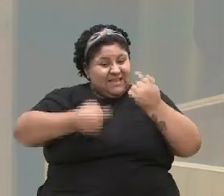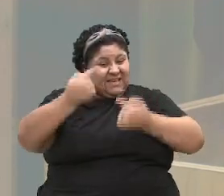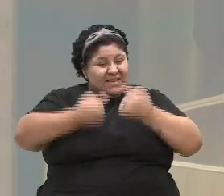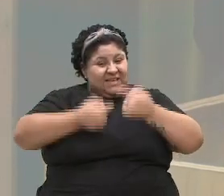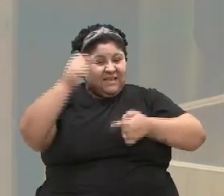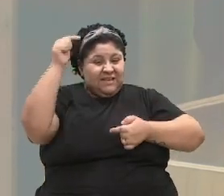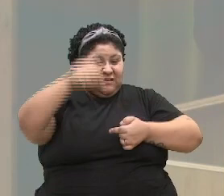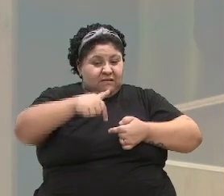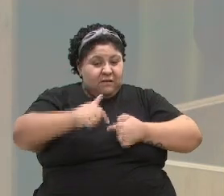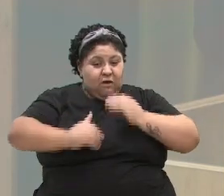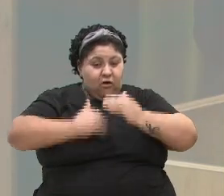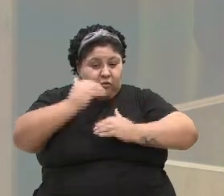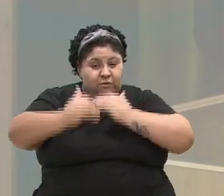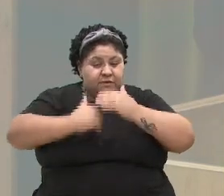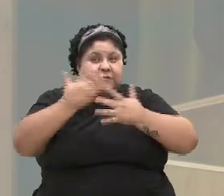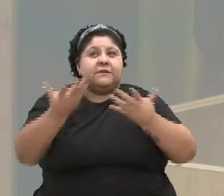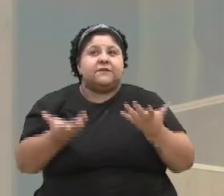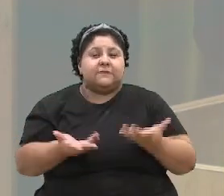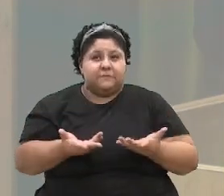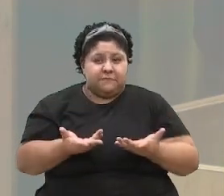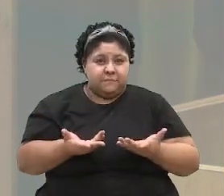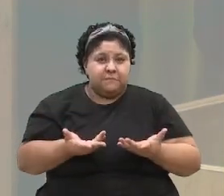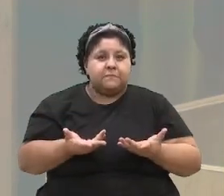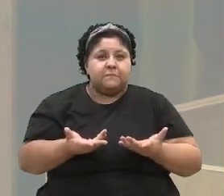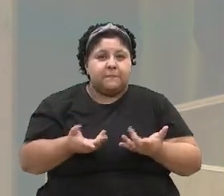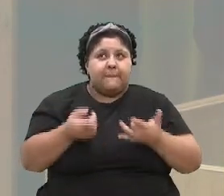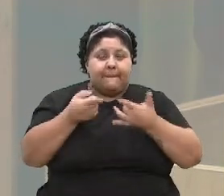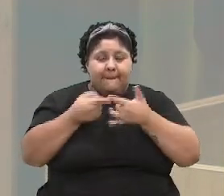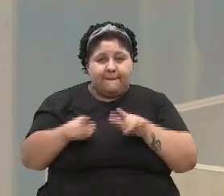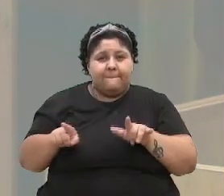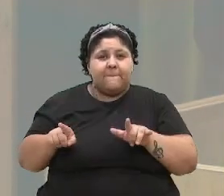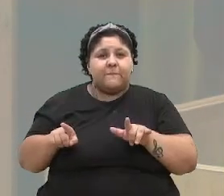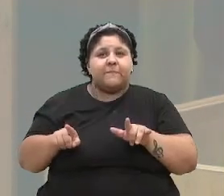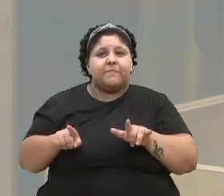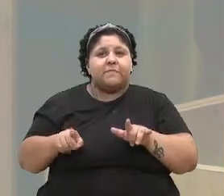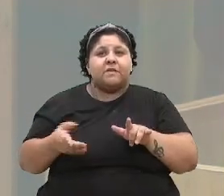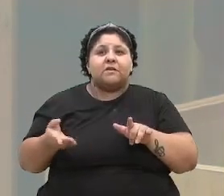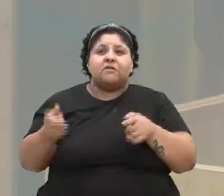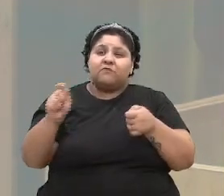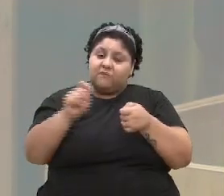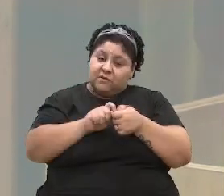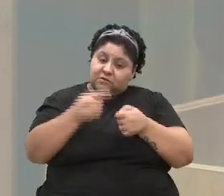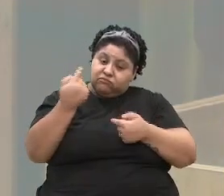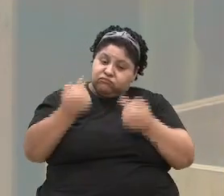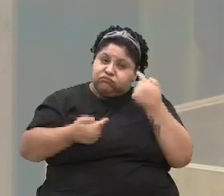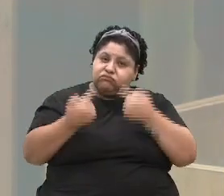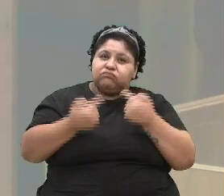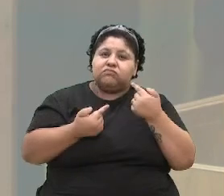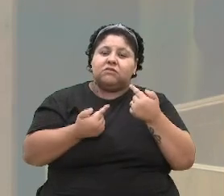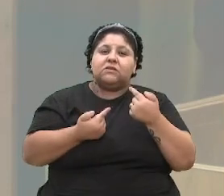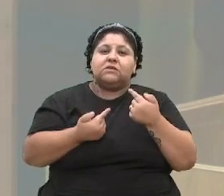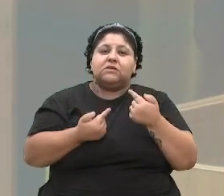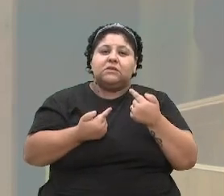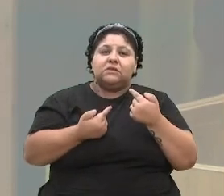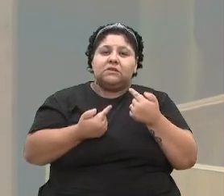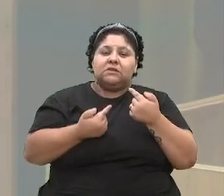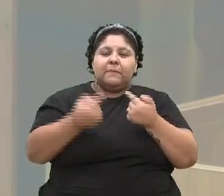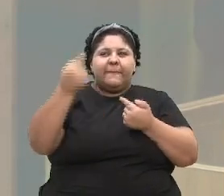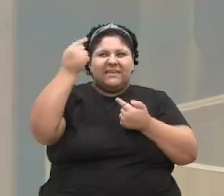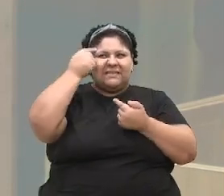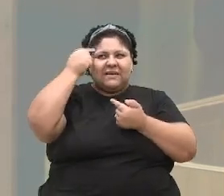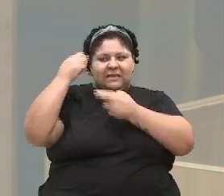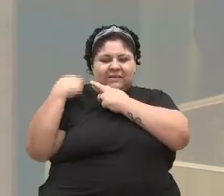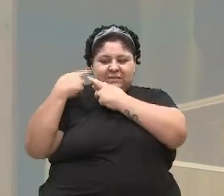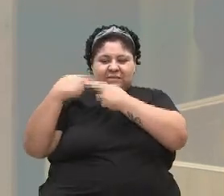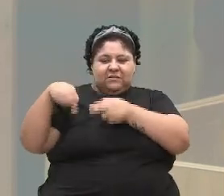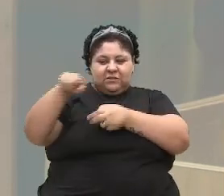ao processo, né? Mas vamos fazer essa discussão do ponto de vista da responsabilidade que a